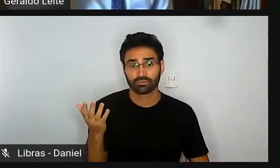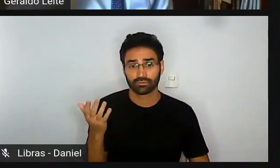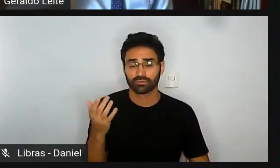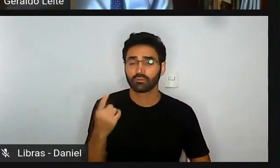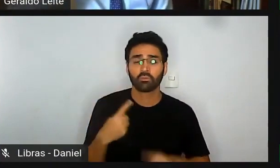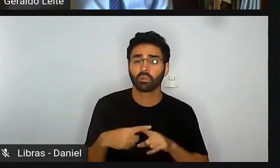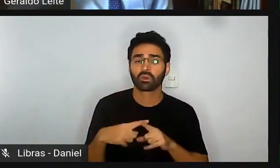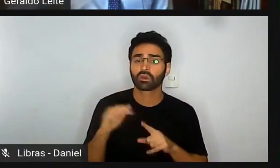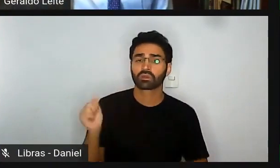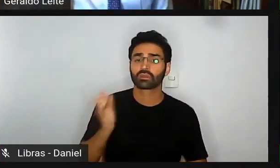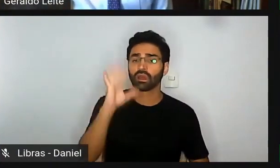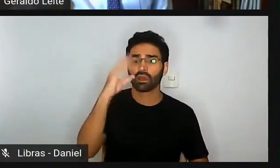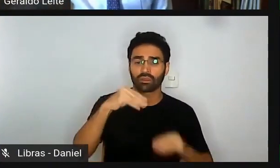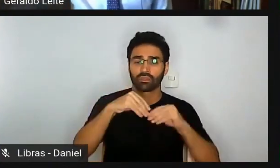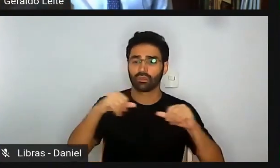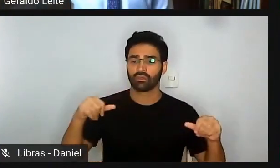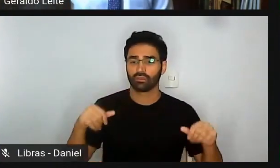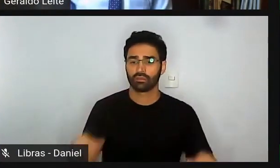razão?